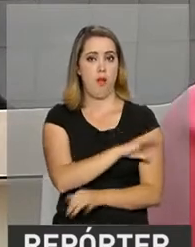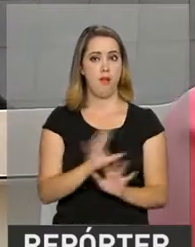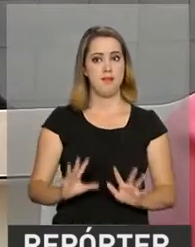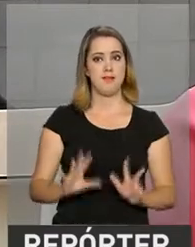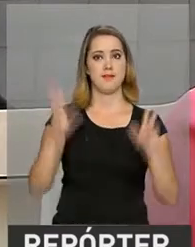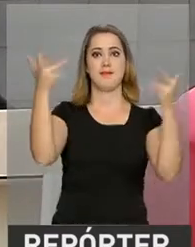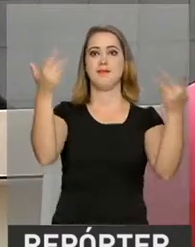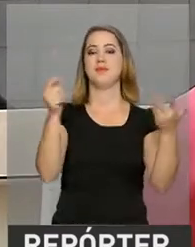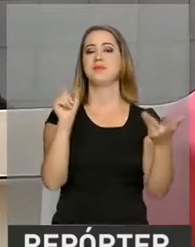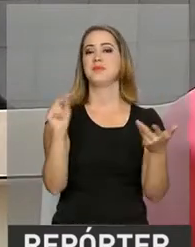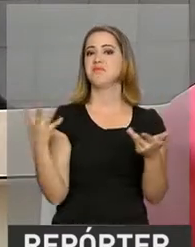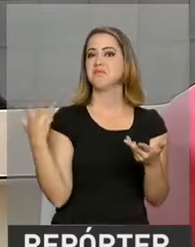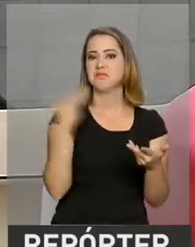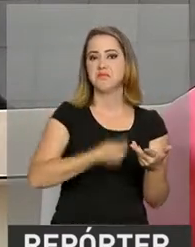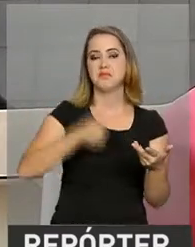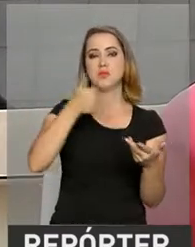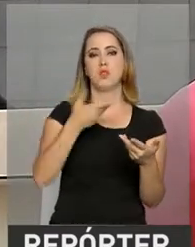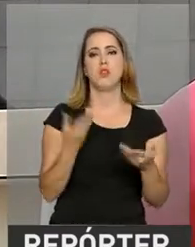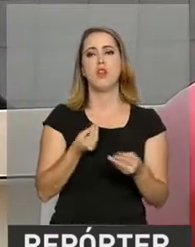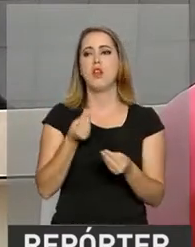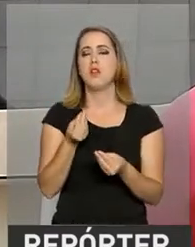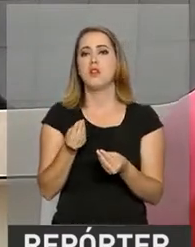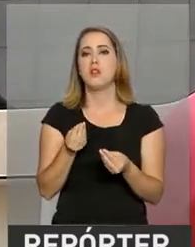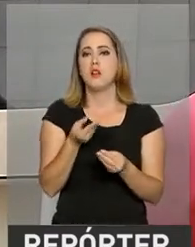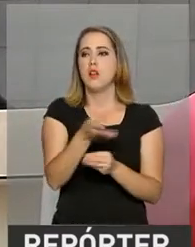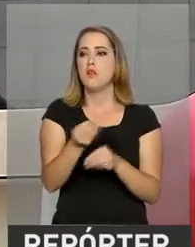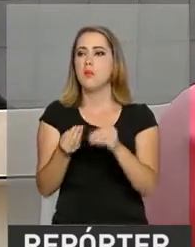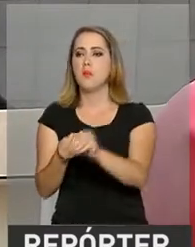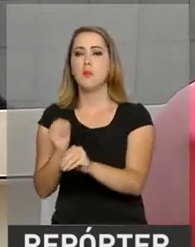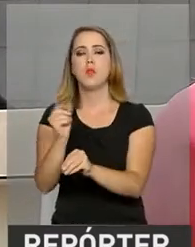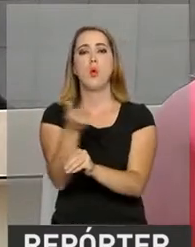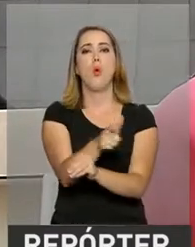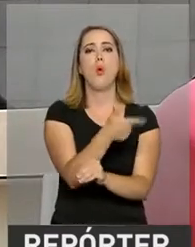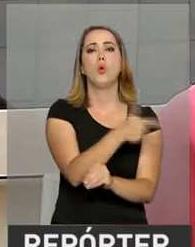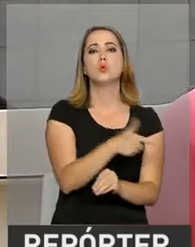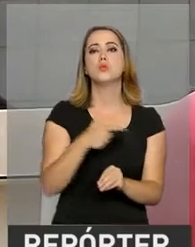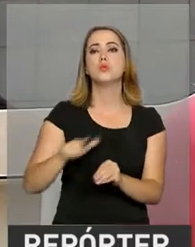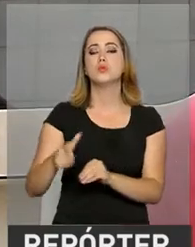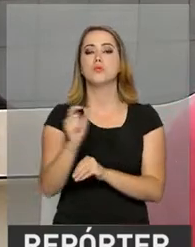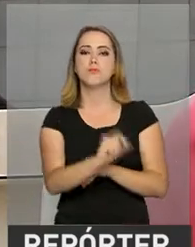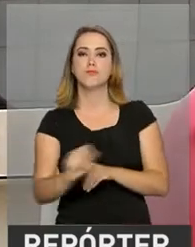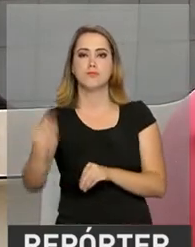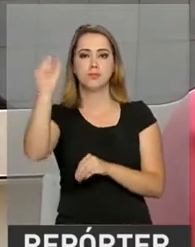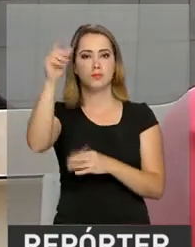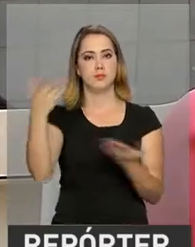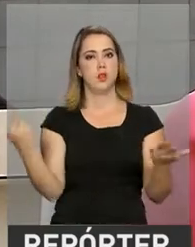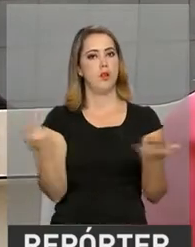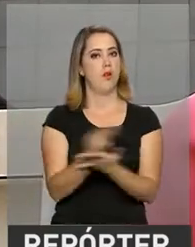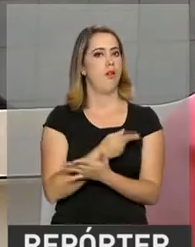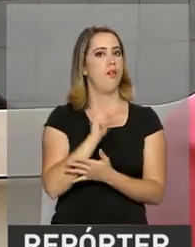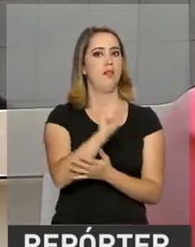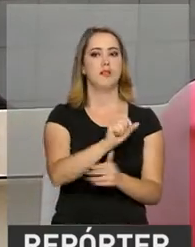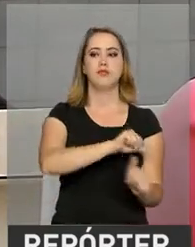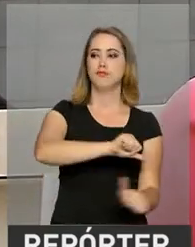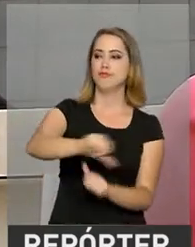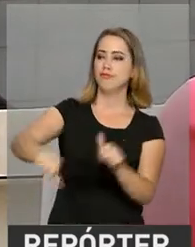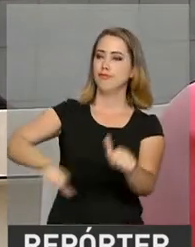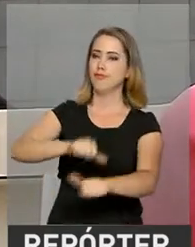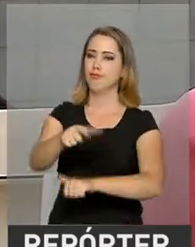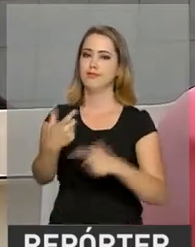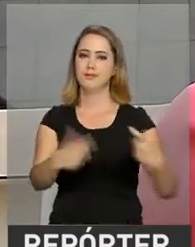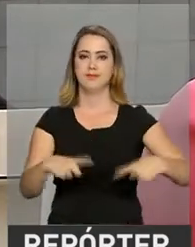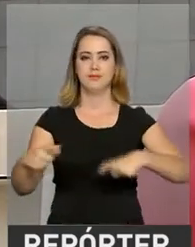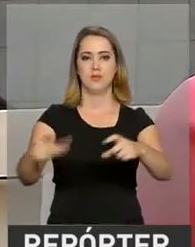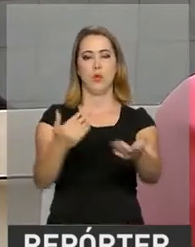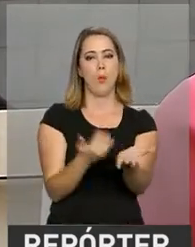criadora resolveu levar a experiência para outras cidades. Surgiu então a versão itinerante que estreou em São